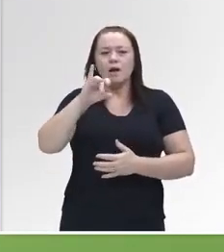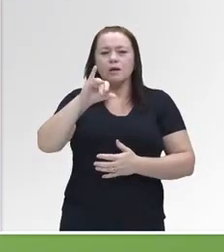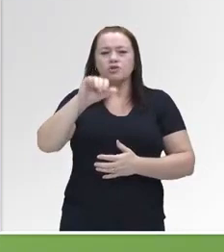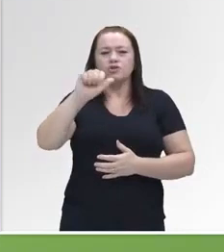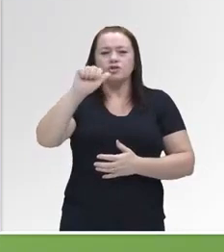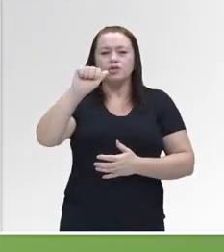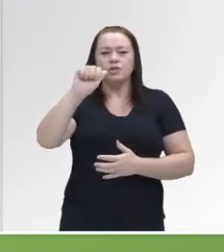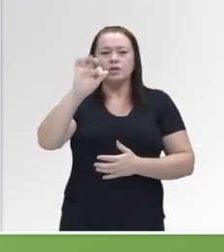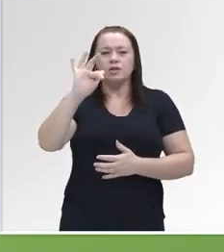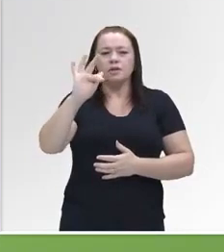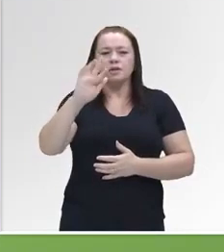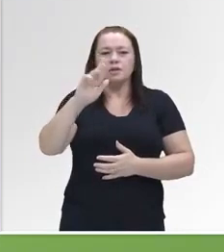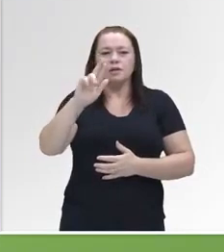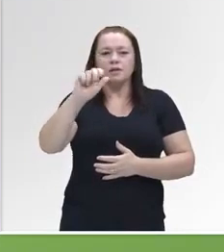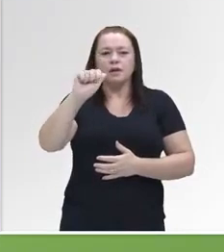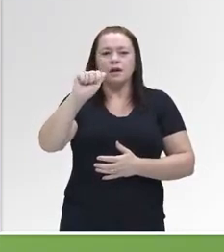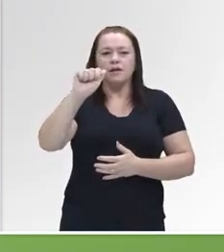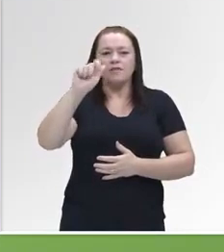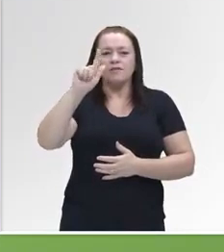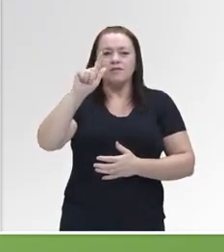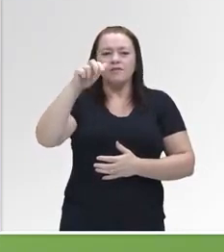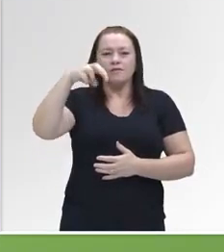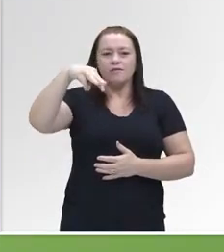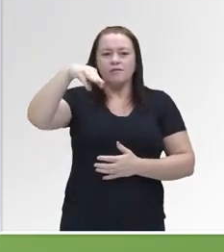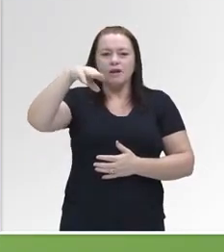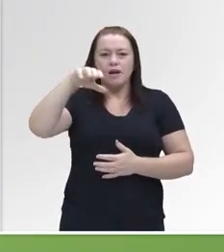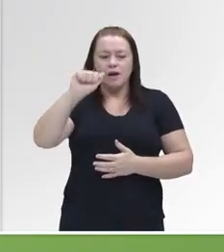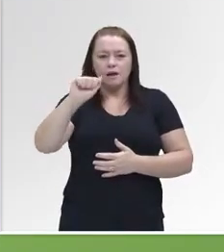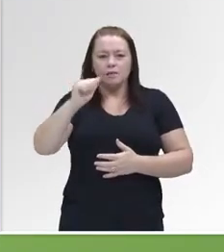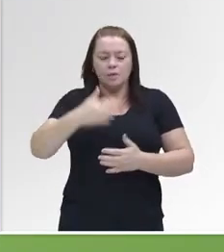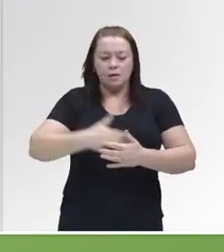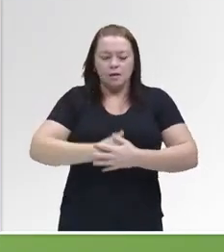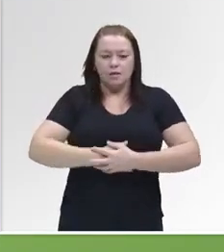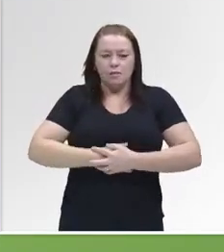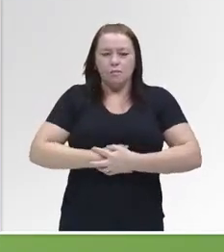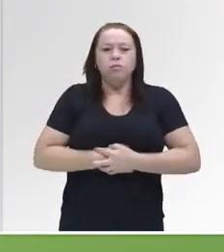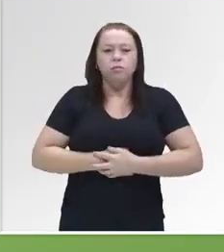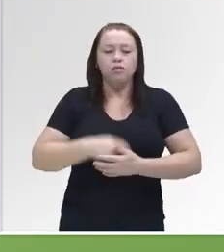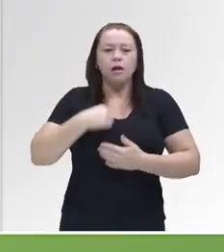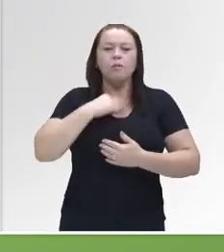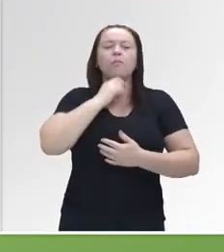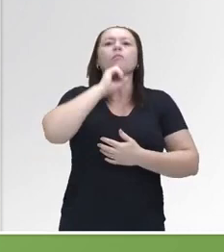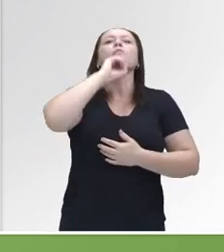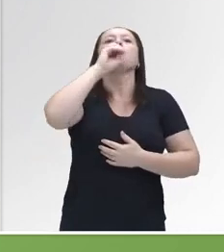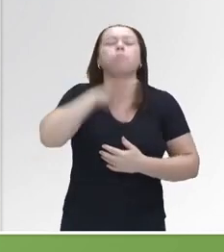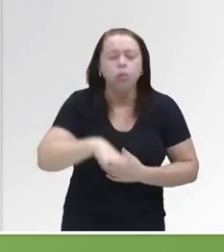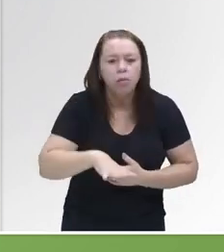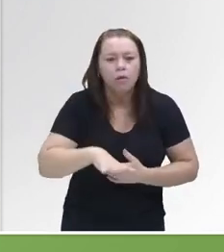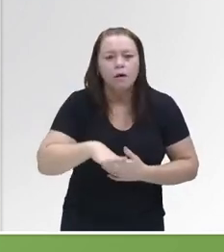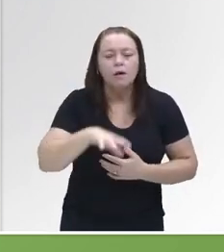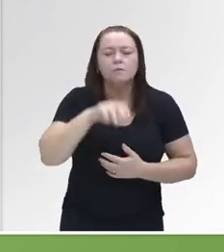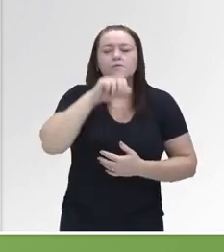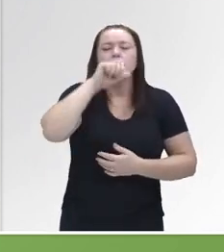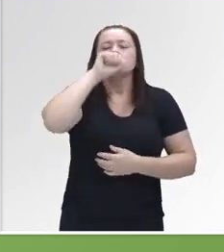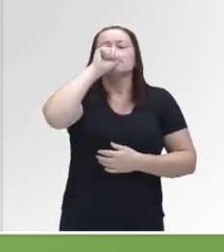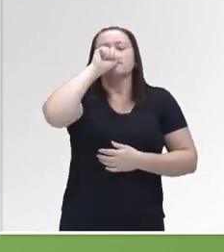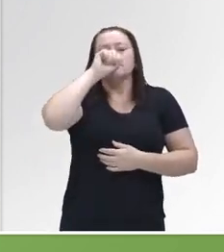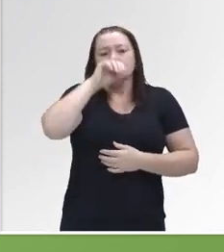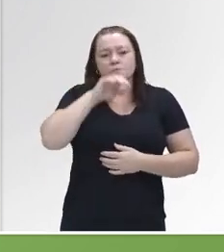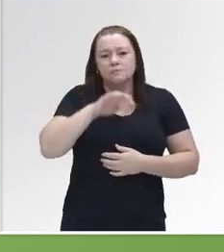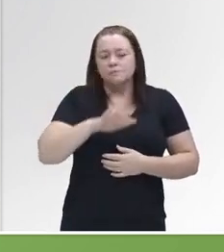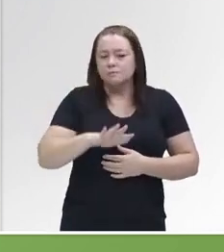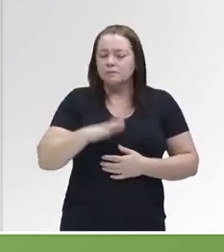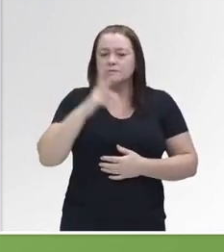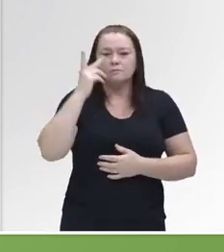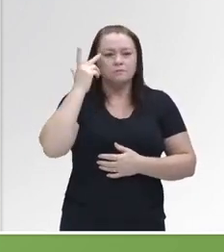uma pressão nas vias aéreas e vai tentar lançar o objeto estranho para fora. Crianças, nós já